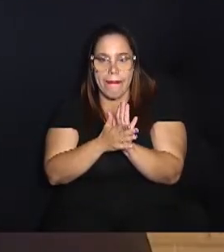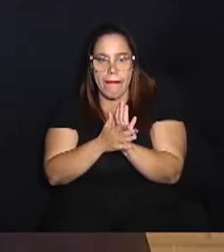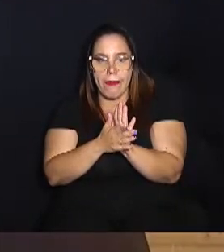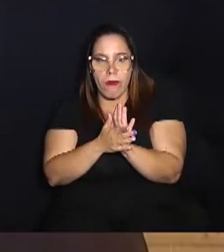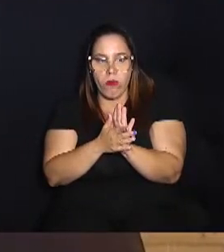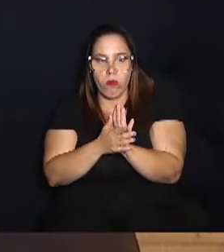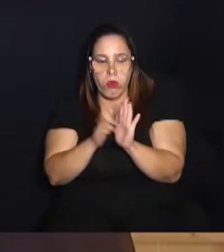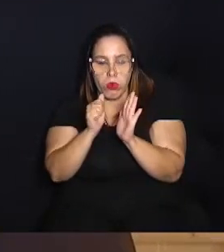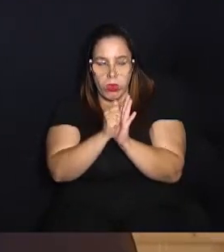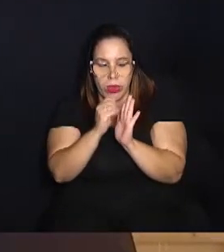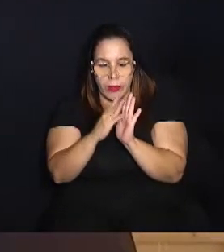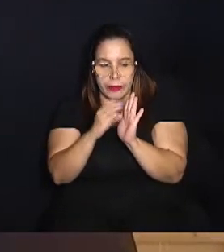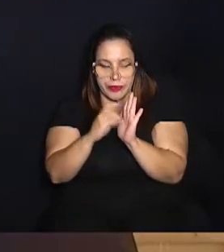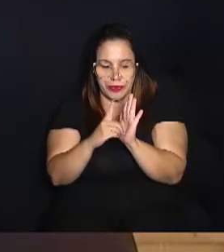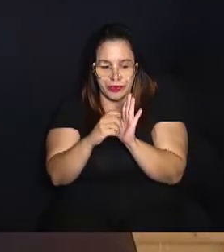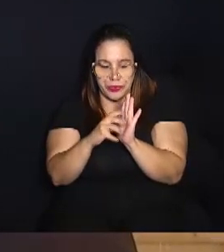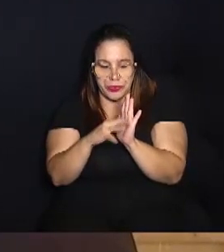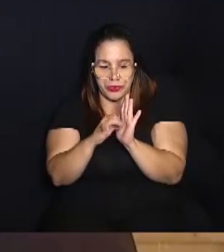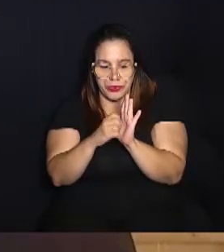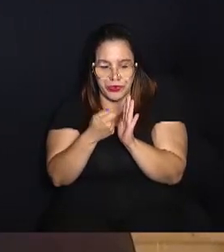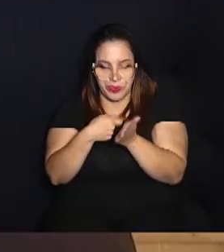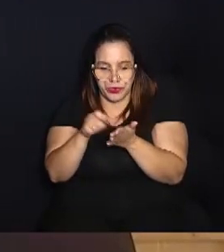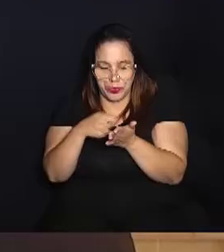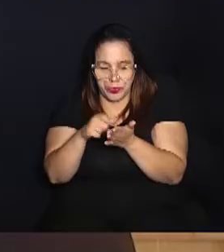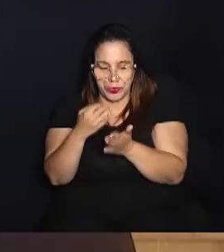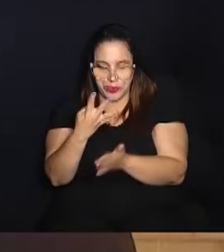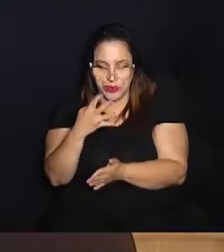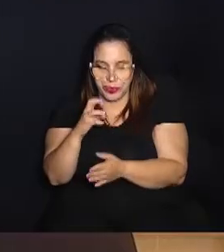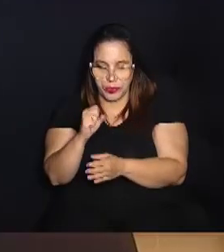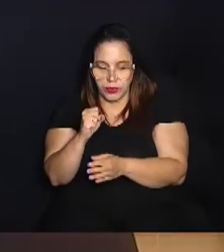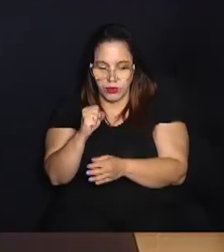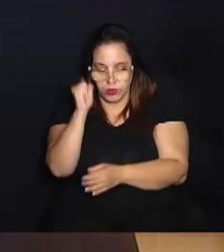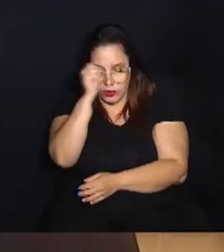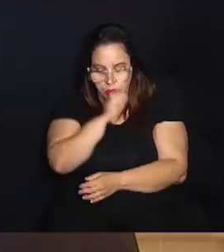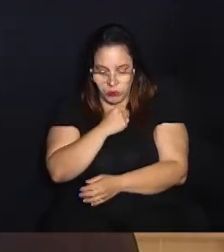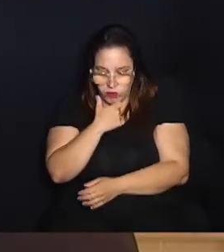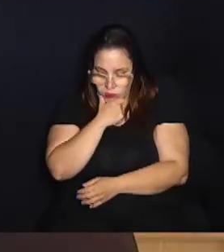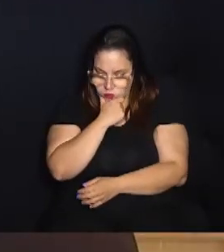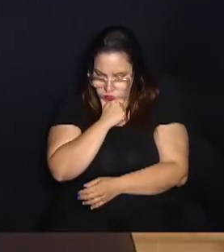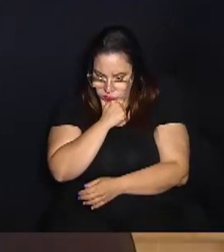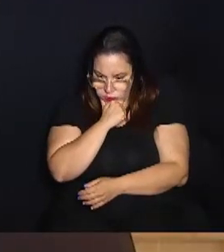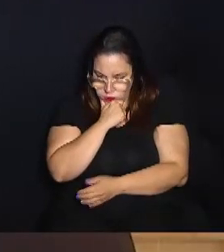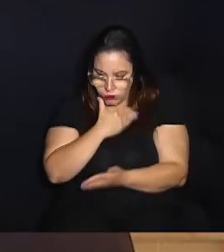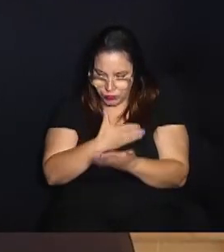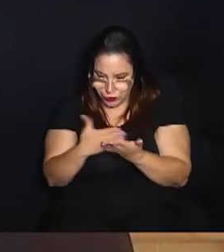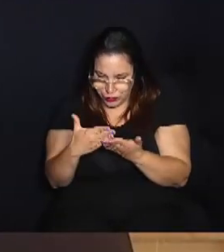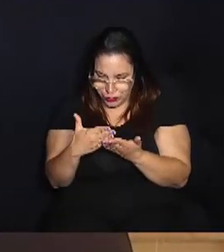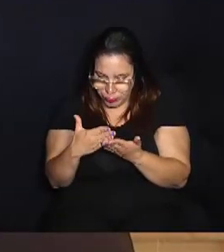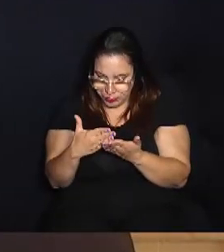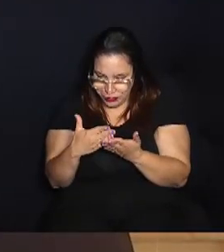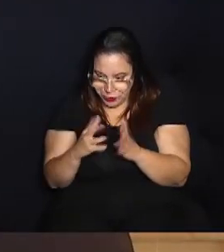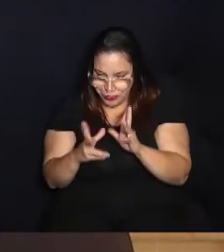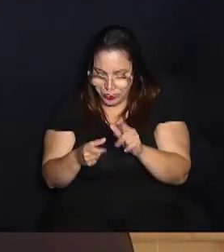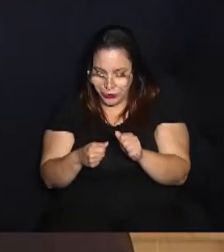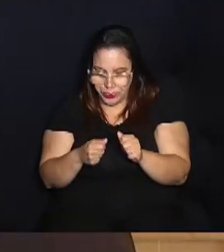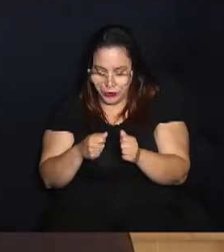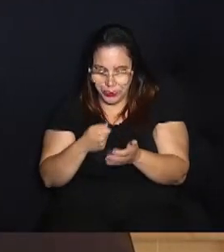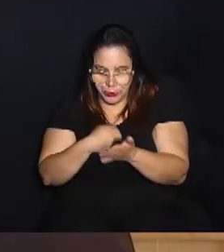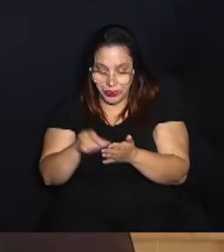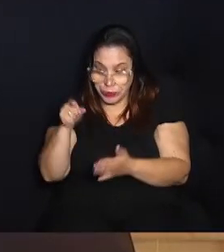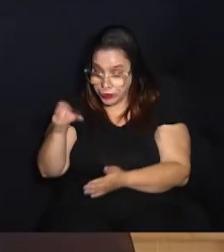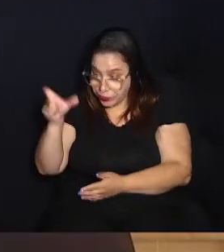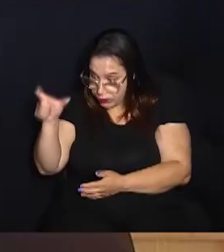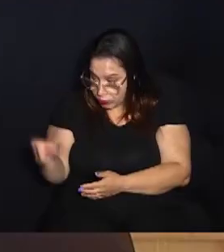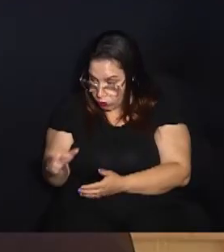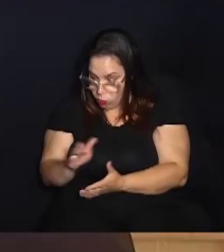a alfabetização em Angicos, 40 horas em Angicos, partia-se do universo vocabular daqueles